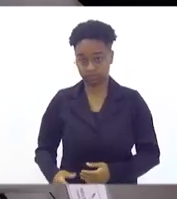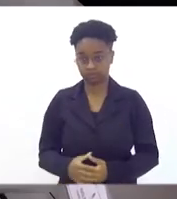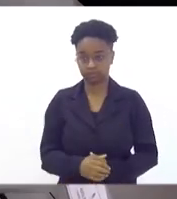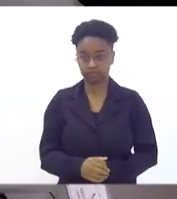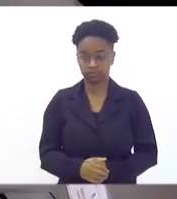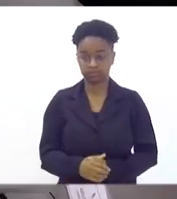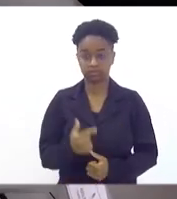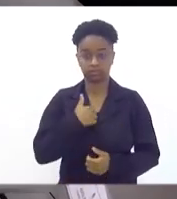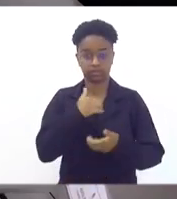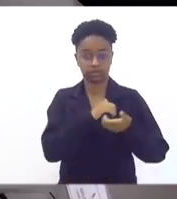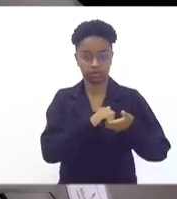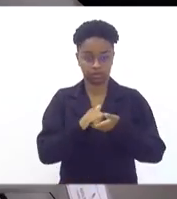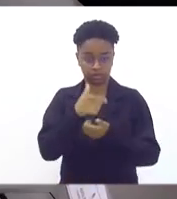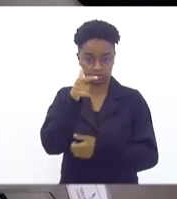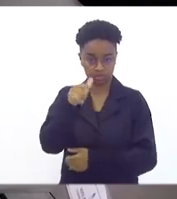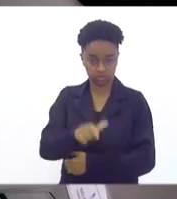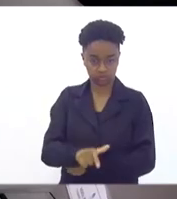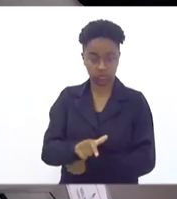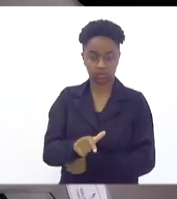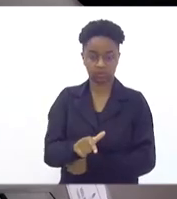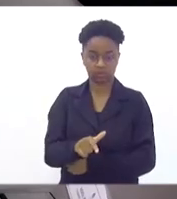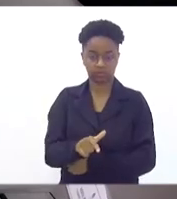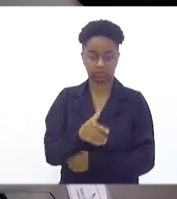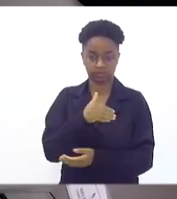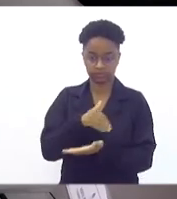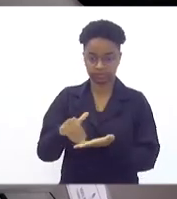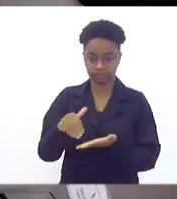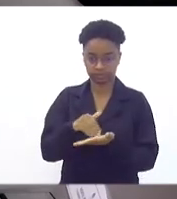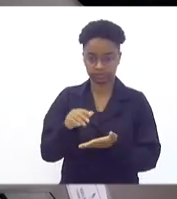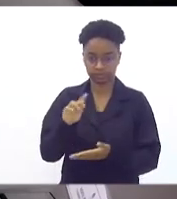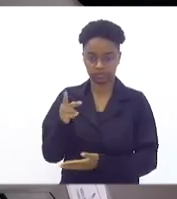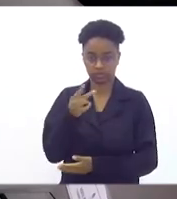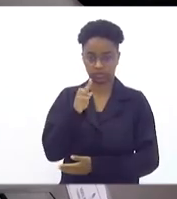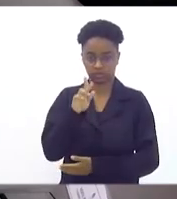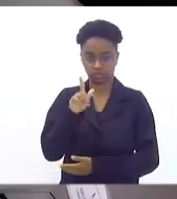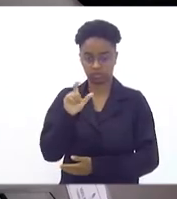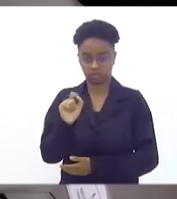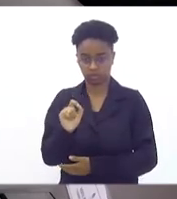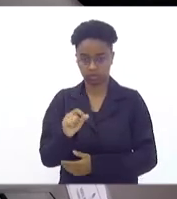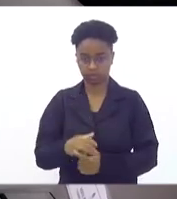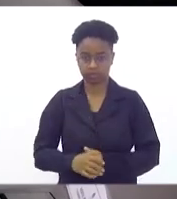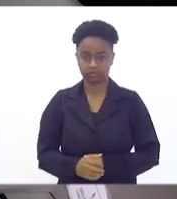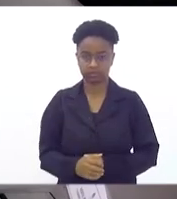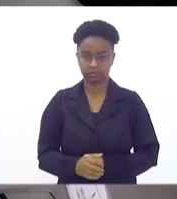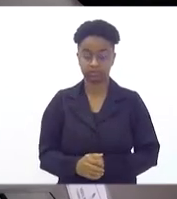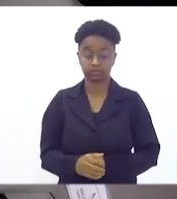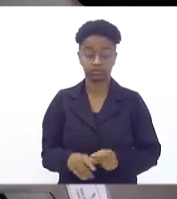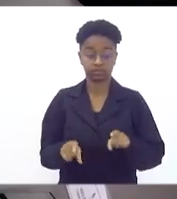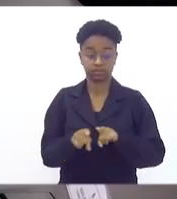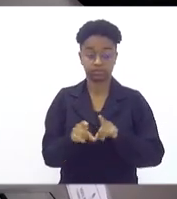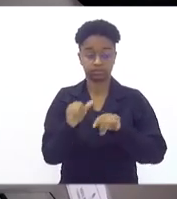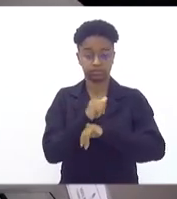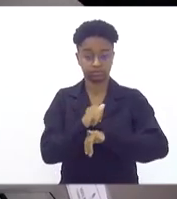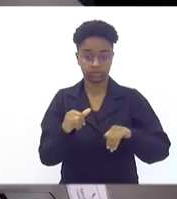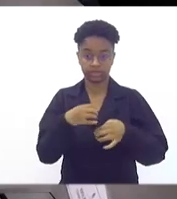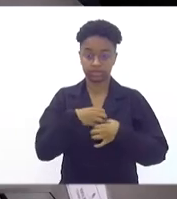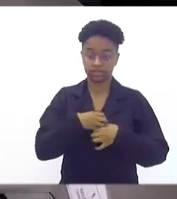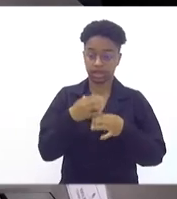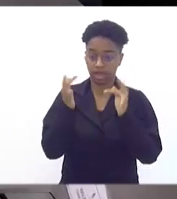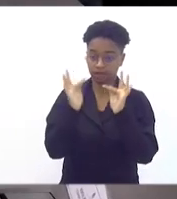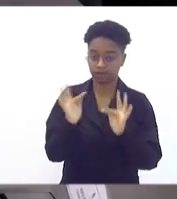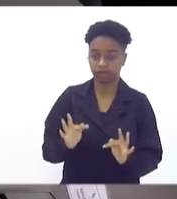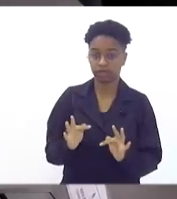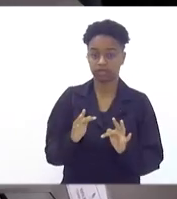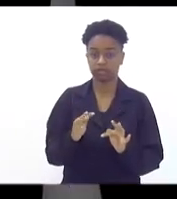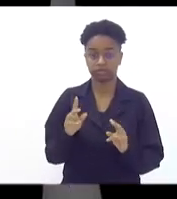cumprimentar novamente o secretário Hugo Leal dizer da minha alegria da minha satisfação de